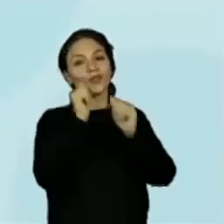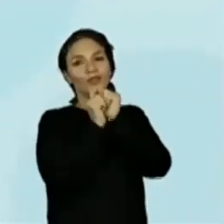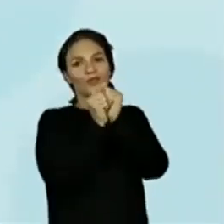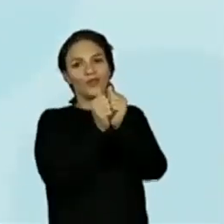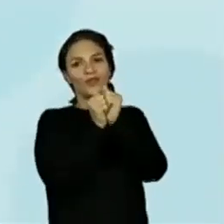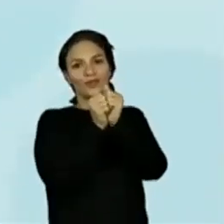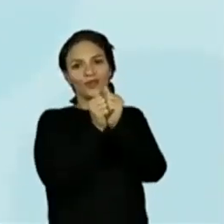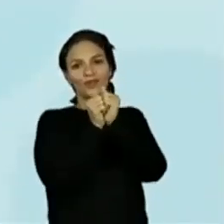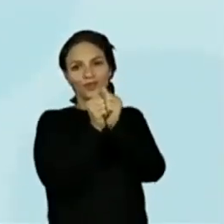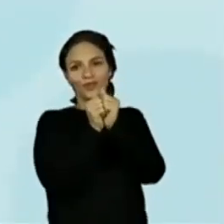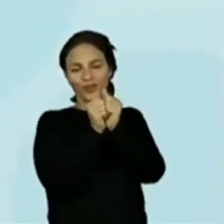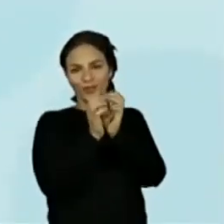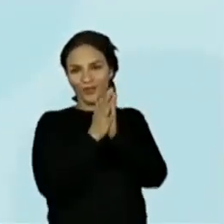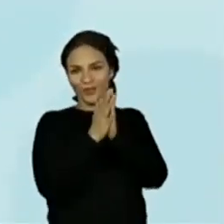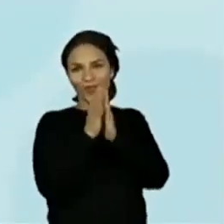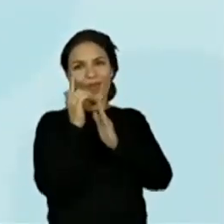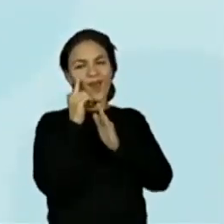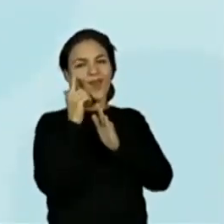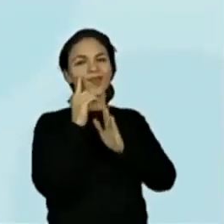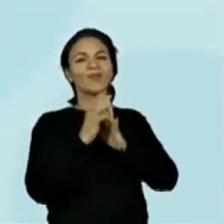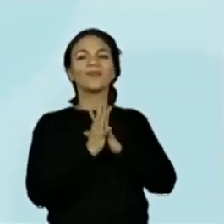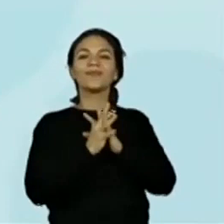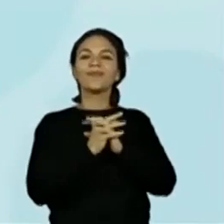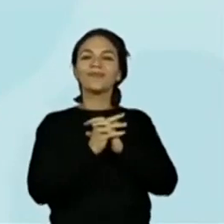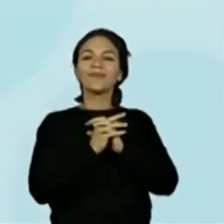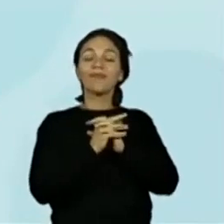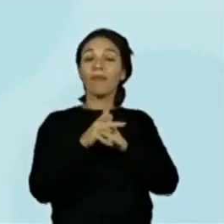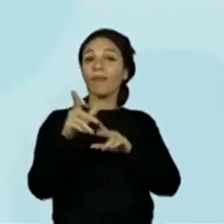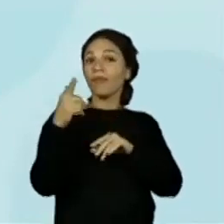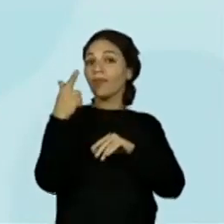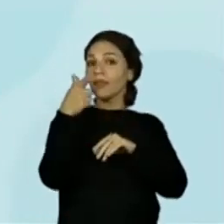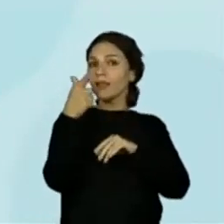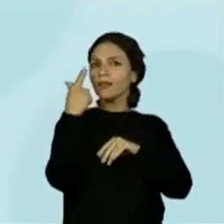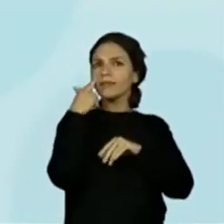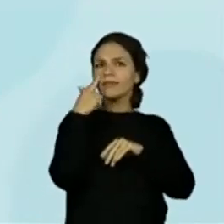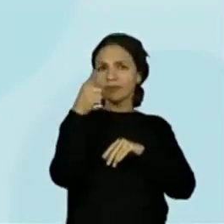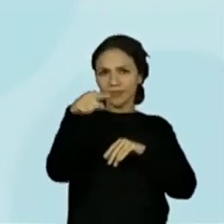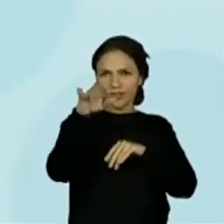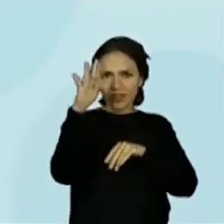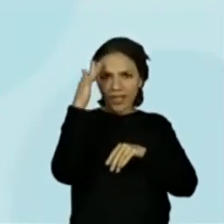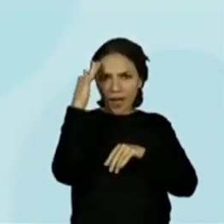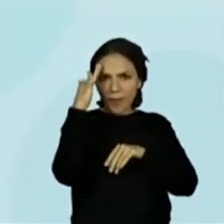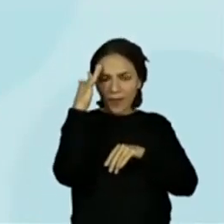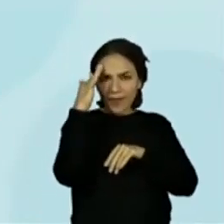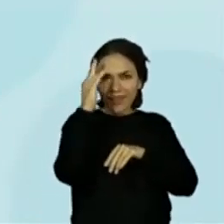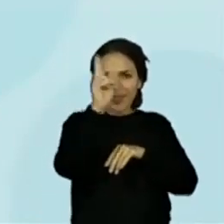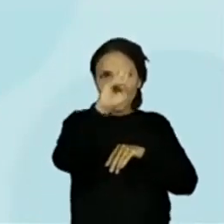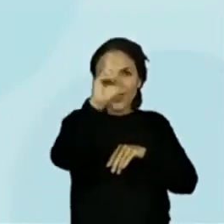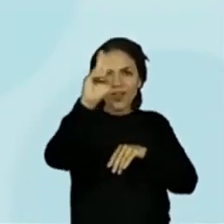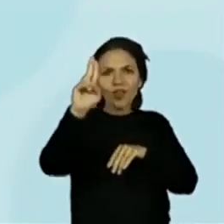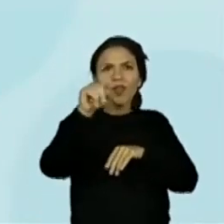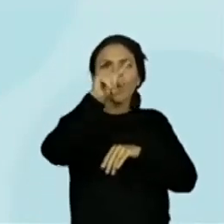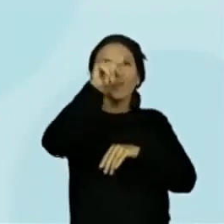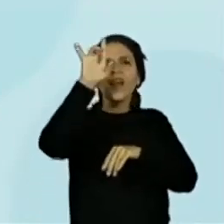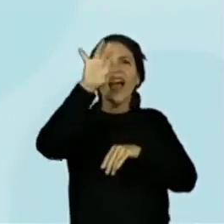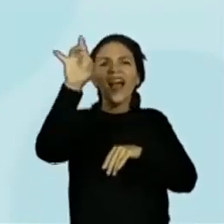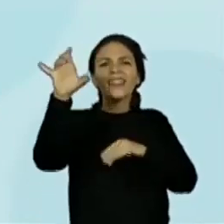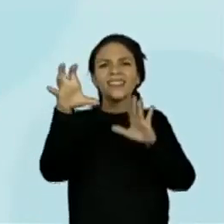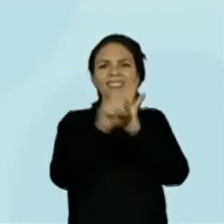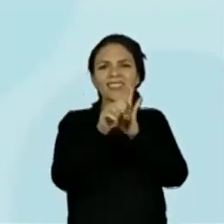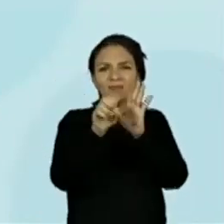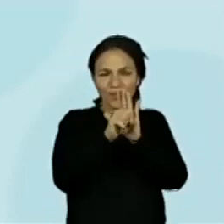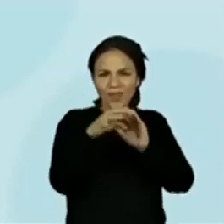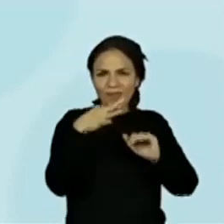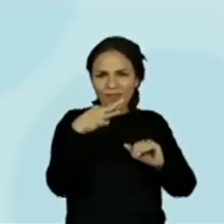delas, ok? Olha só, nós temos aqui, quem souber quais são o nome dessas pontuações aqui,